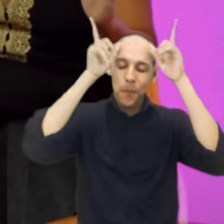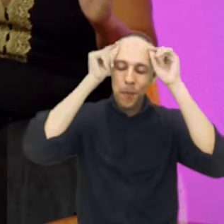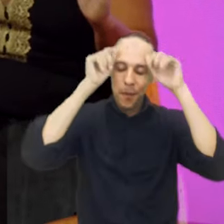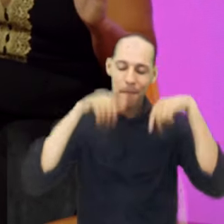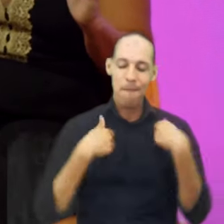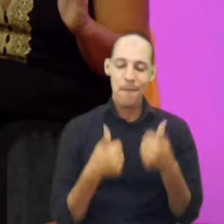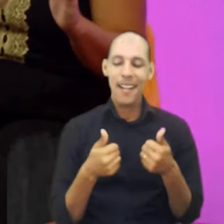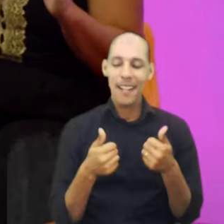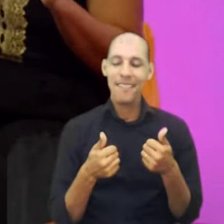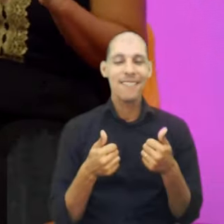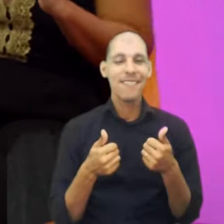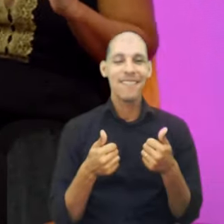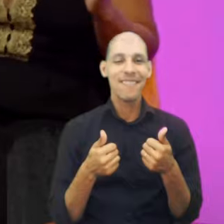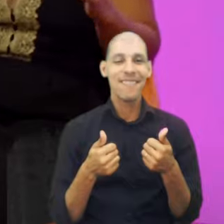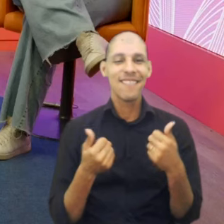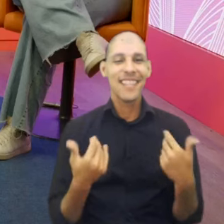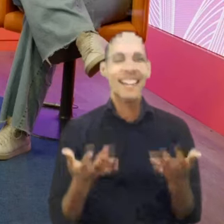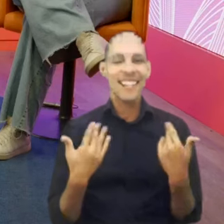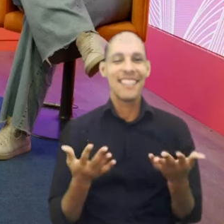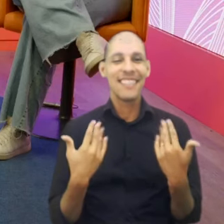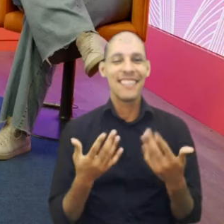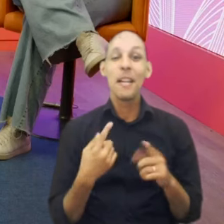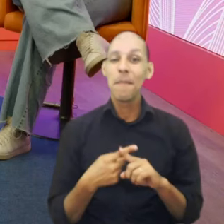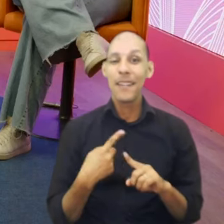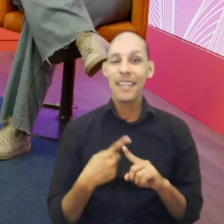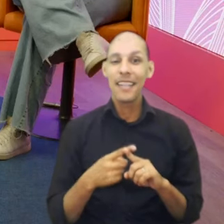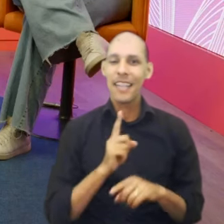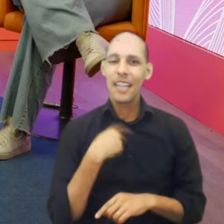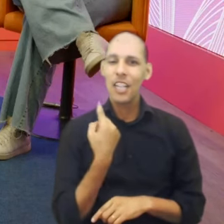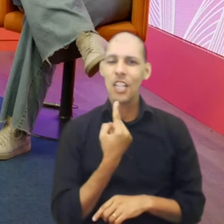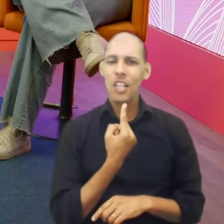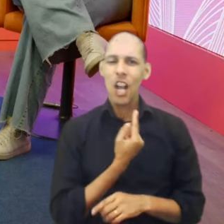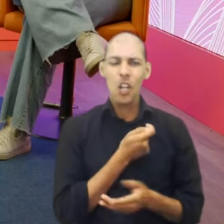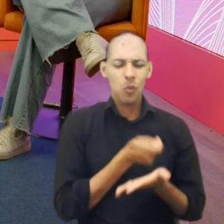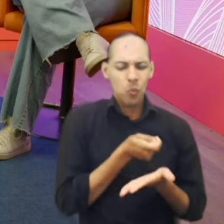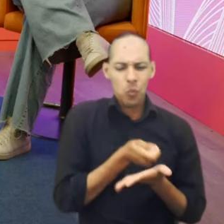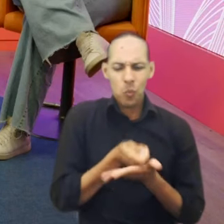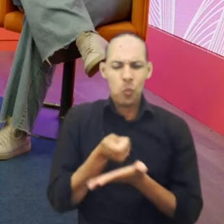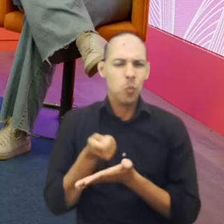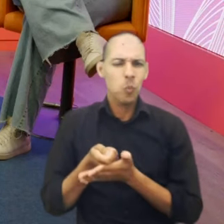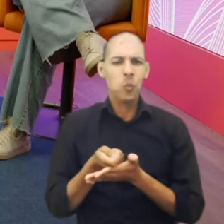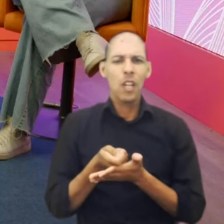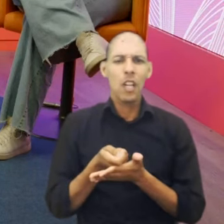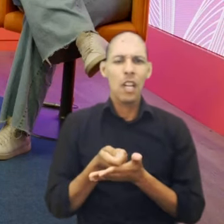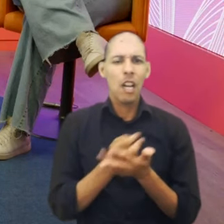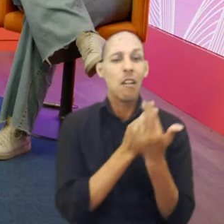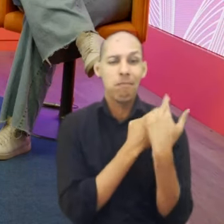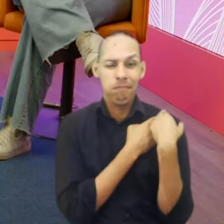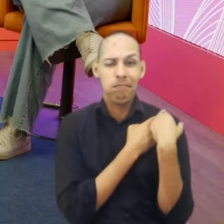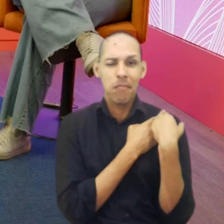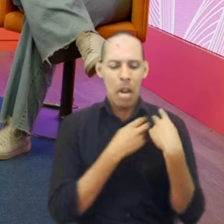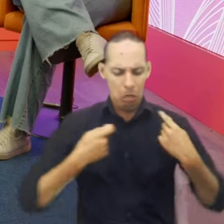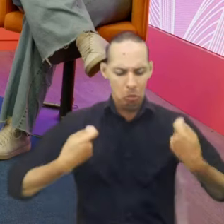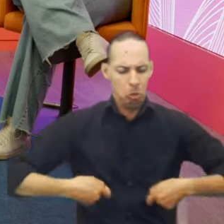leve, né? Sim. Porque justamente esse, quando a gente cai para obrigatoriedade, para responsabilidade, eu tenho